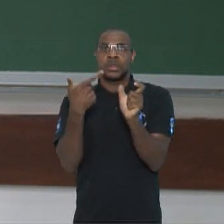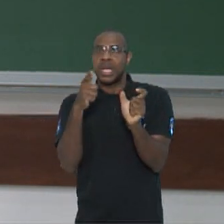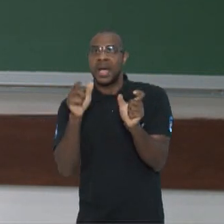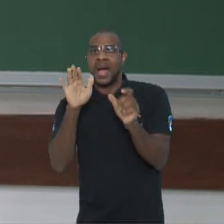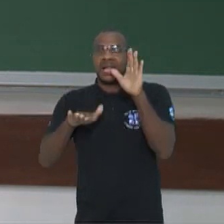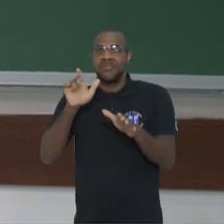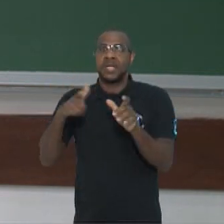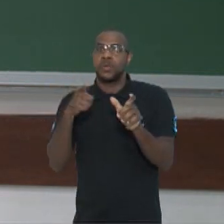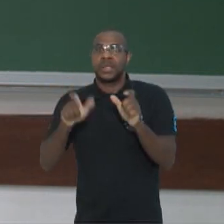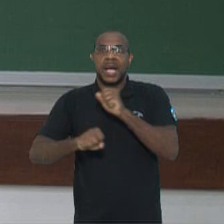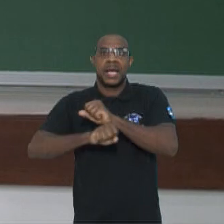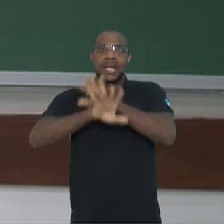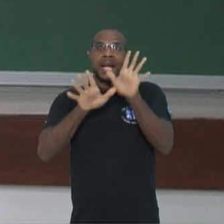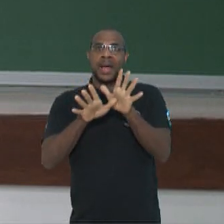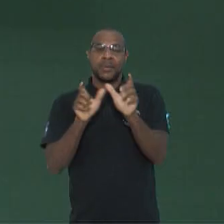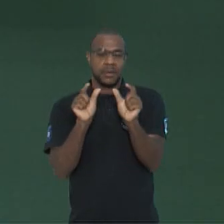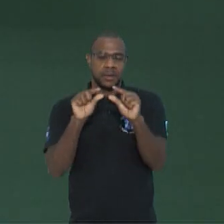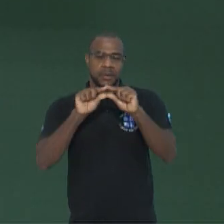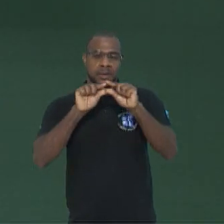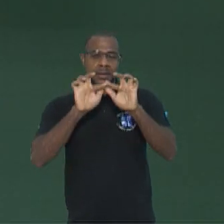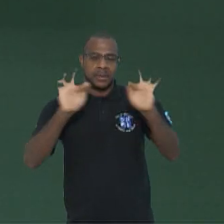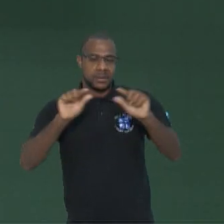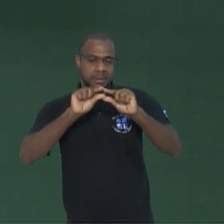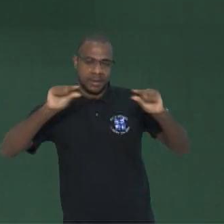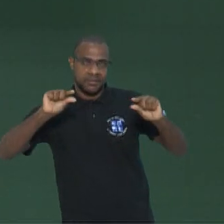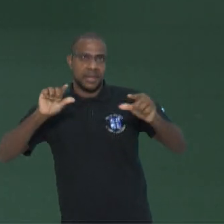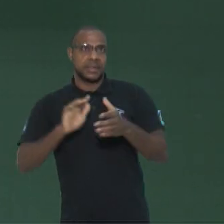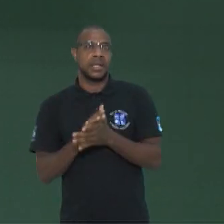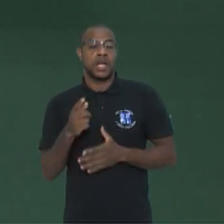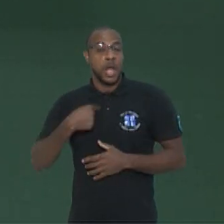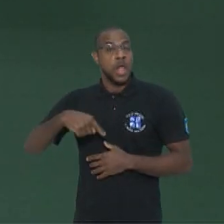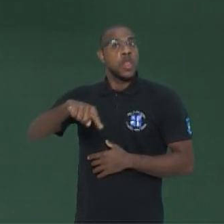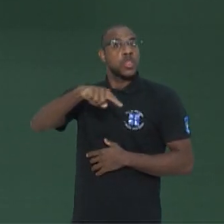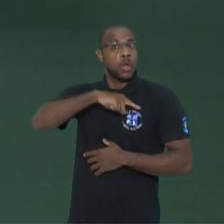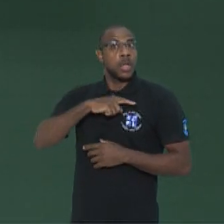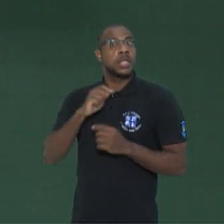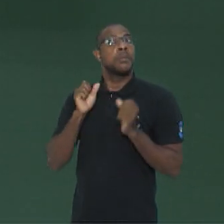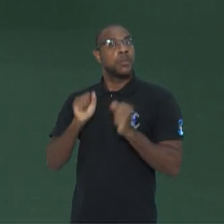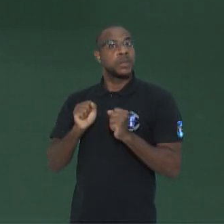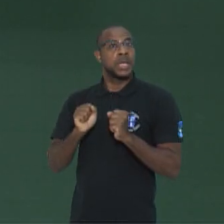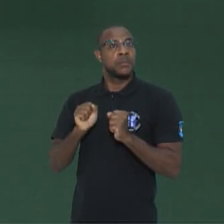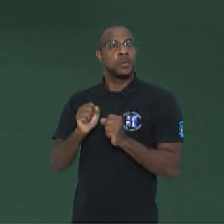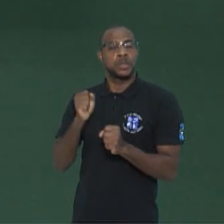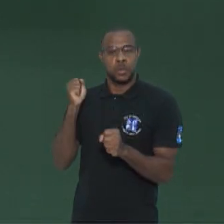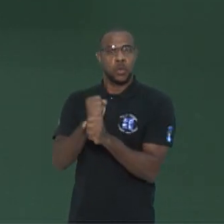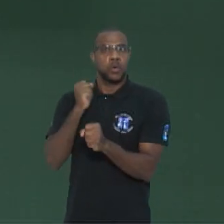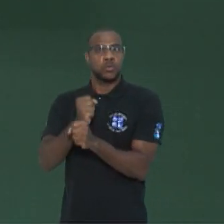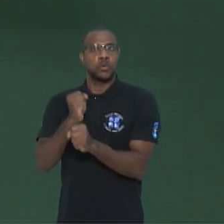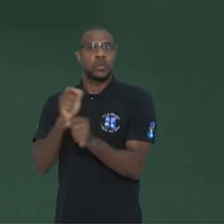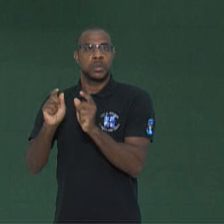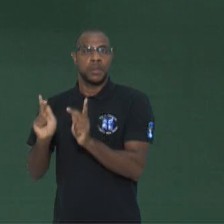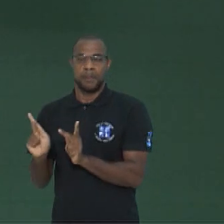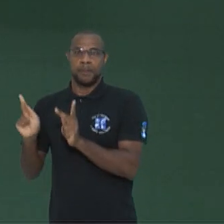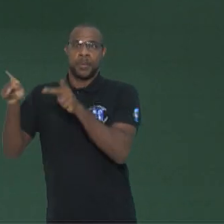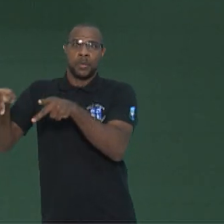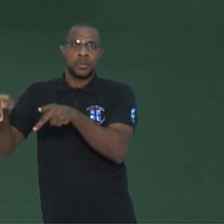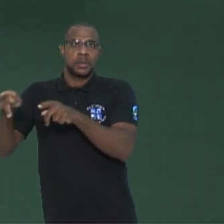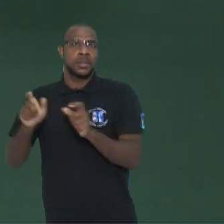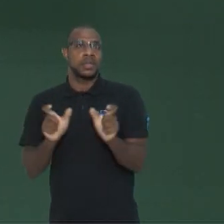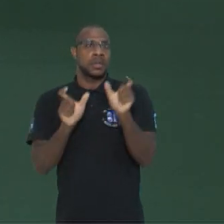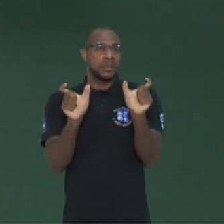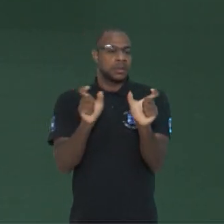é o caso ali, né? Então, olha lá, nós podemos construir pontes, ó, a desinência mos,